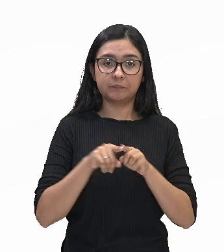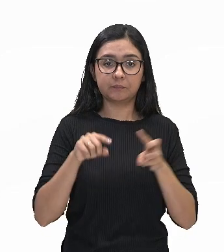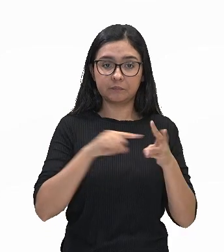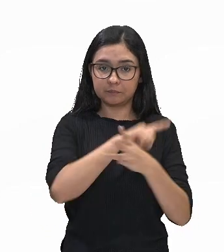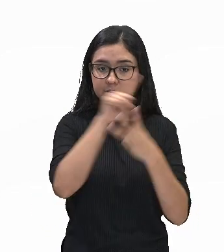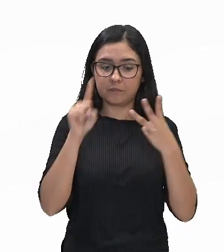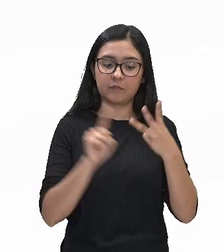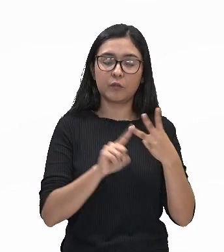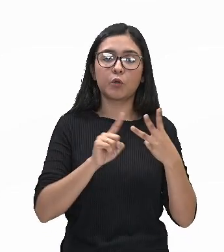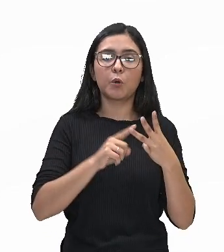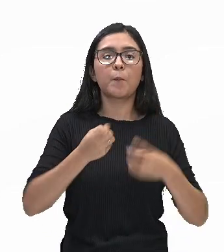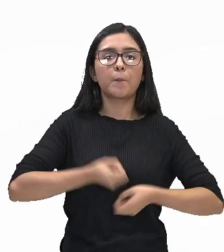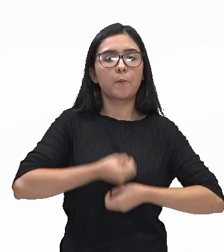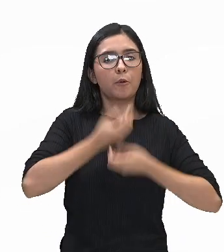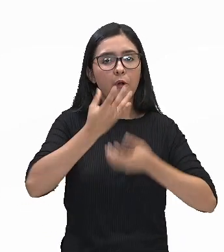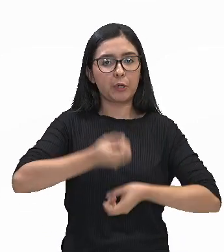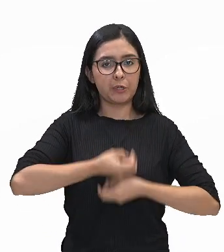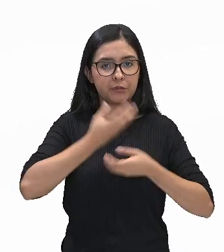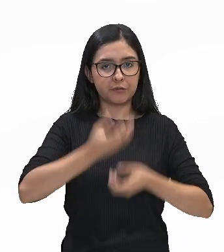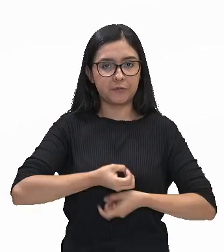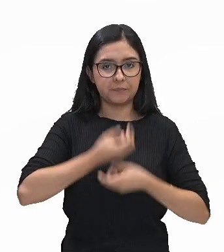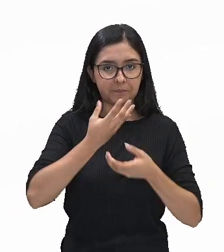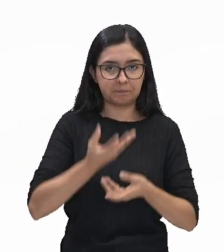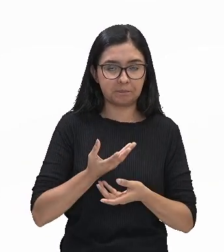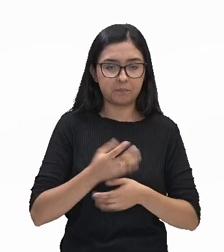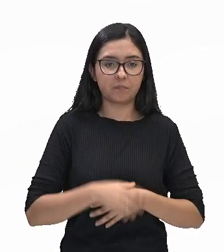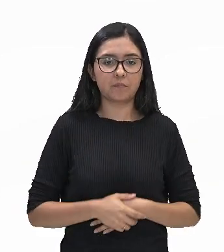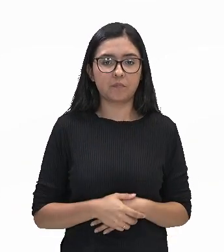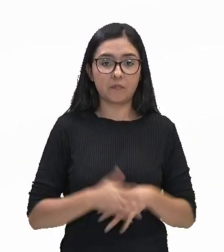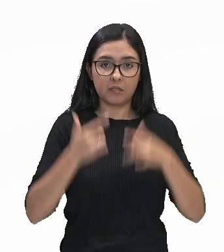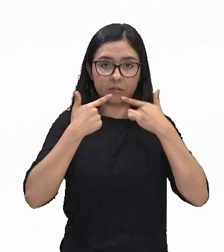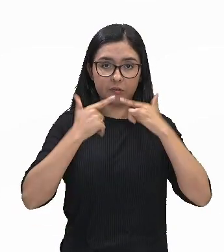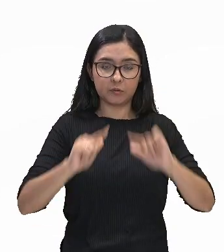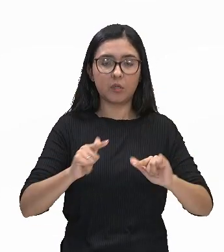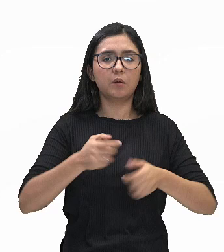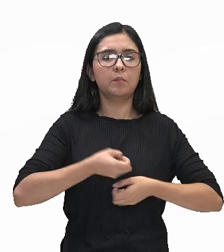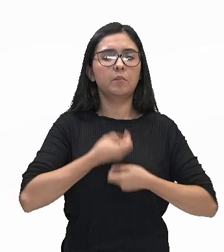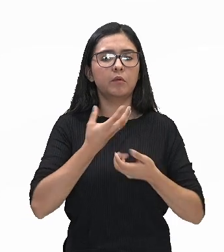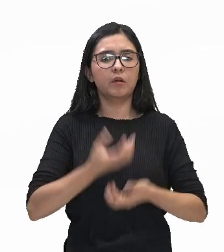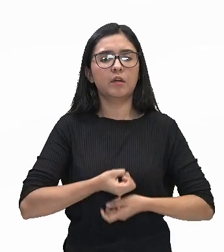poética. Então, a função poética, ela